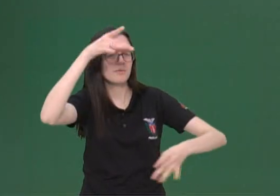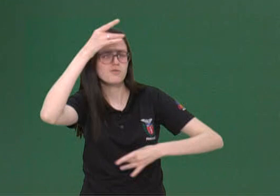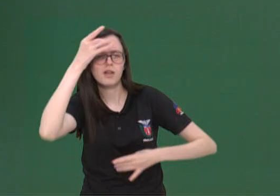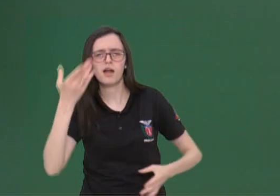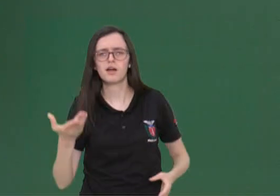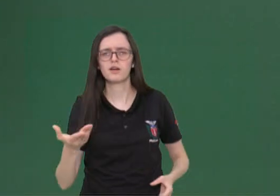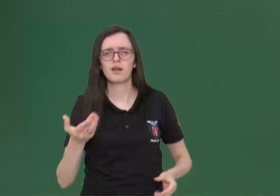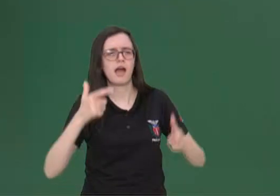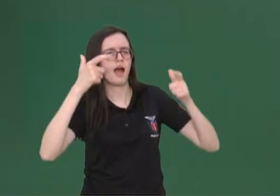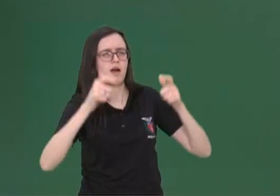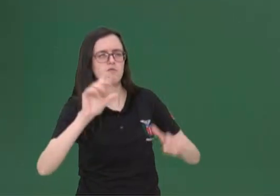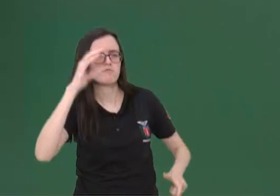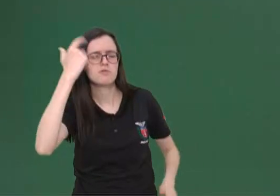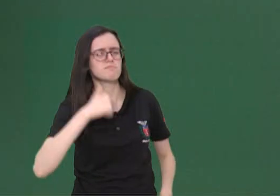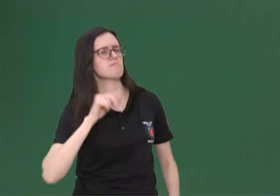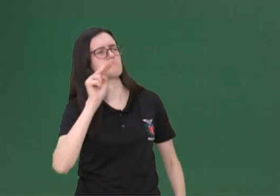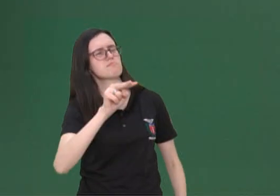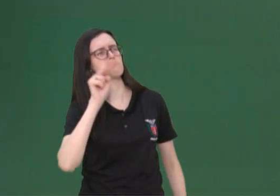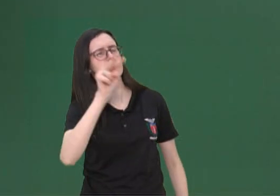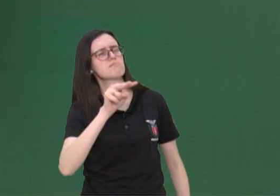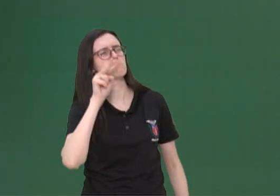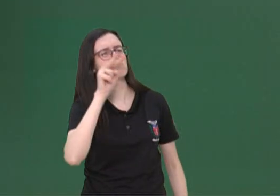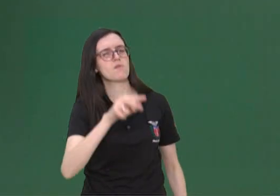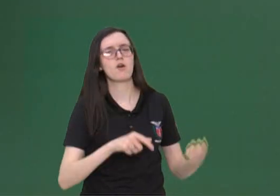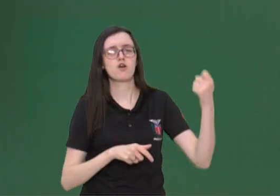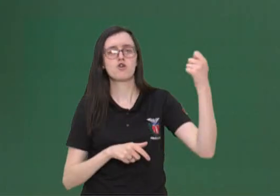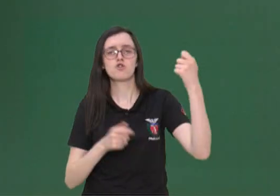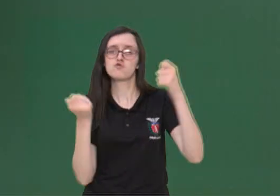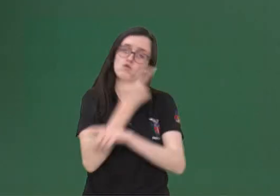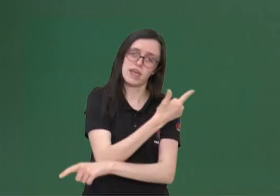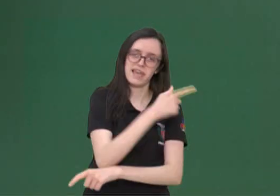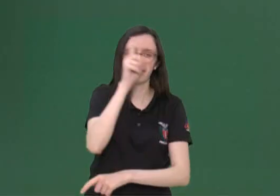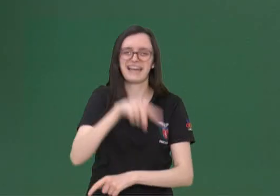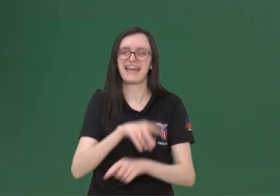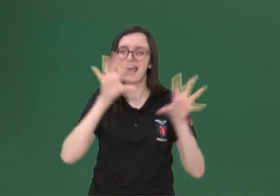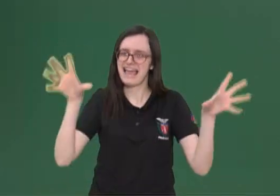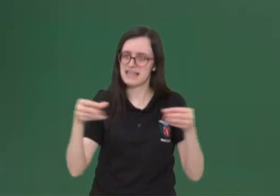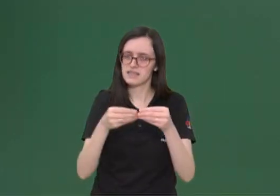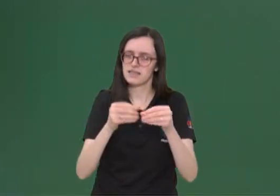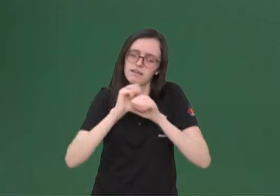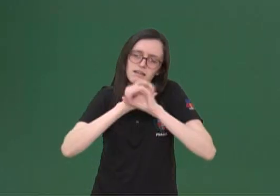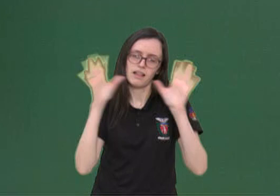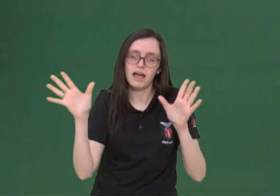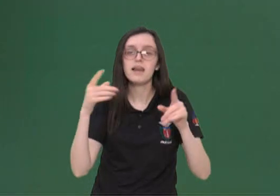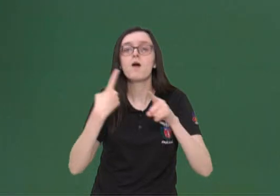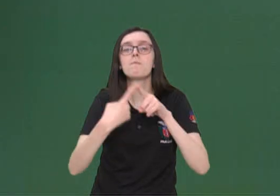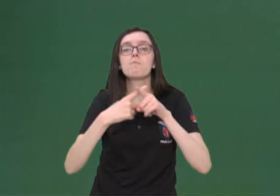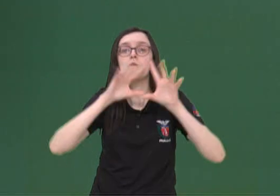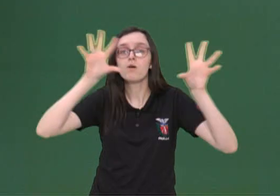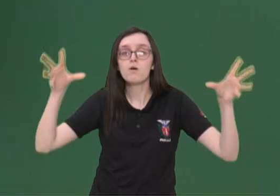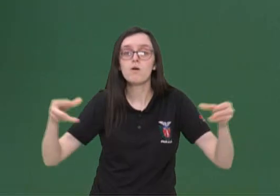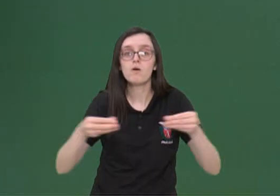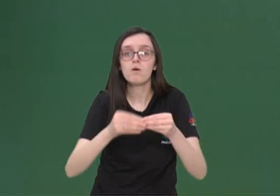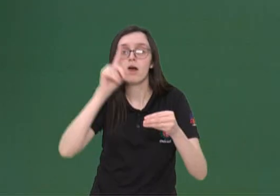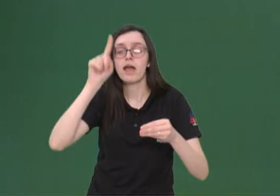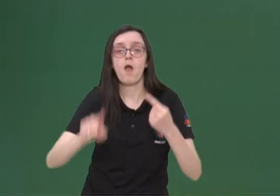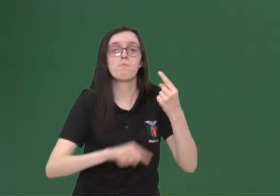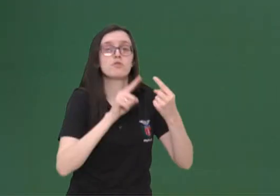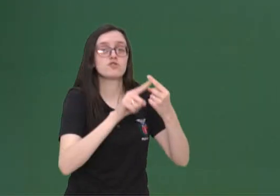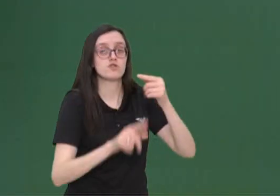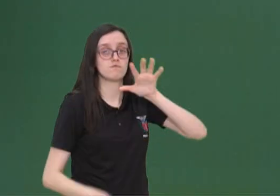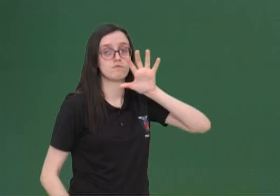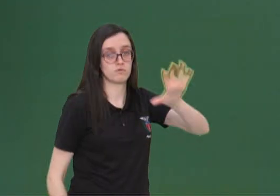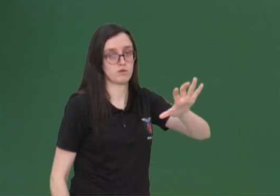personagens, onde que acontece, do que aqui na resenha. Claro, porque aqui é um intuito,